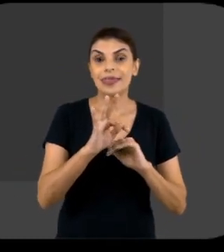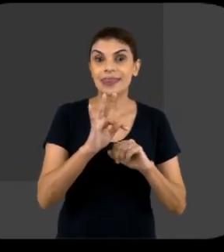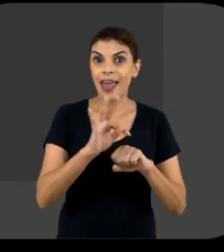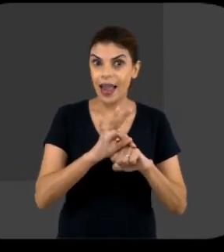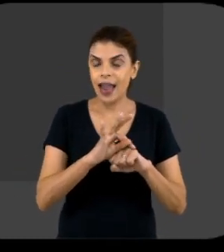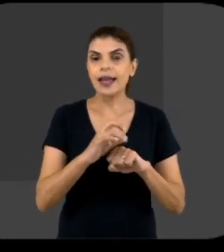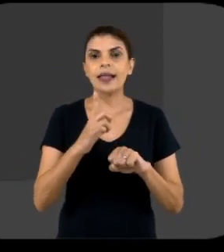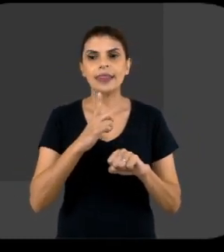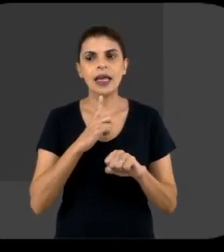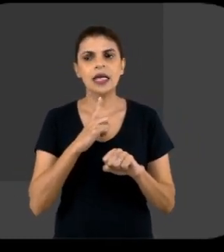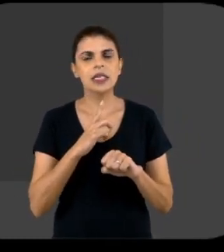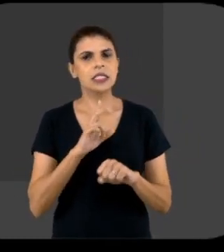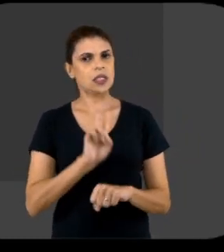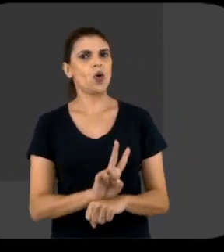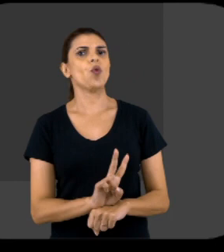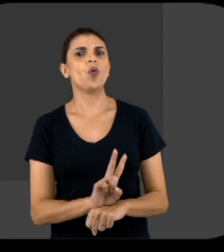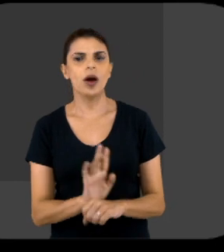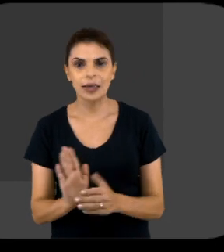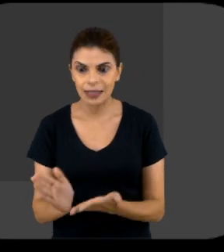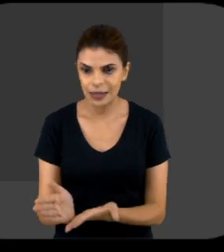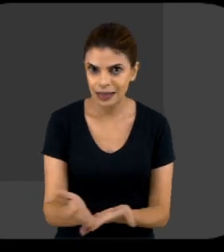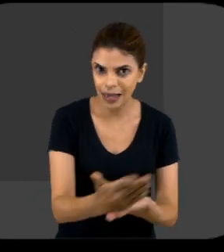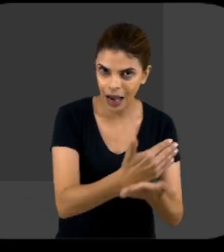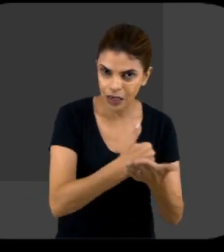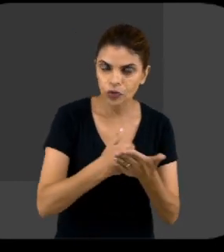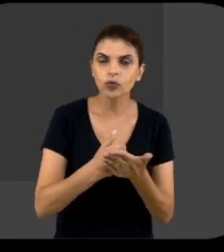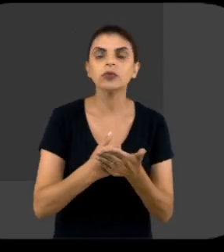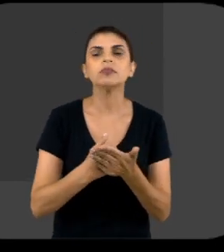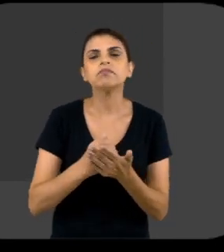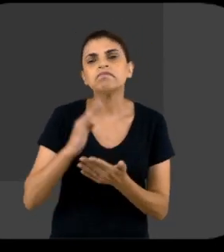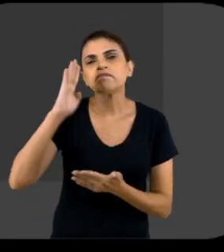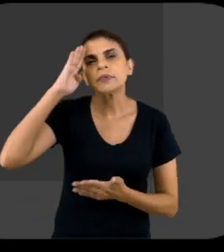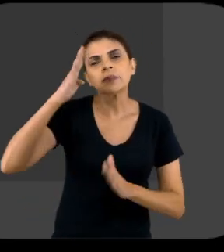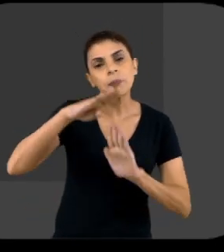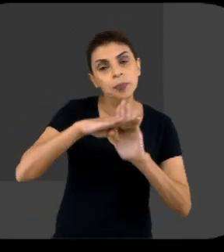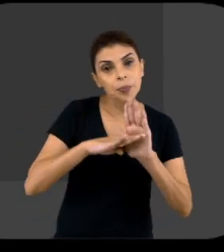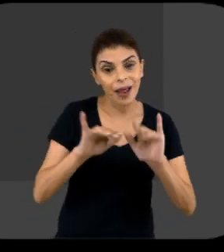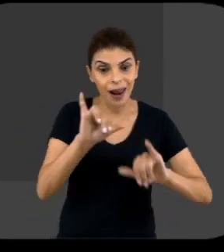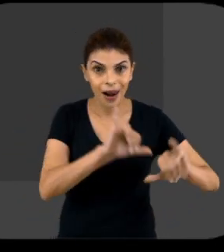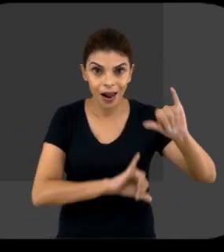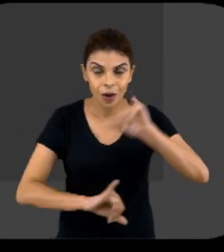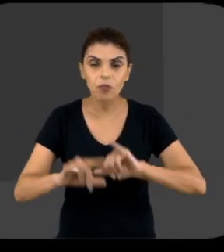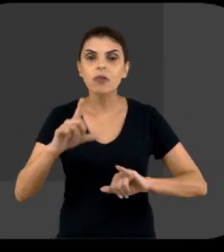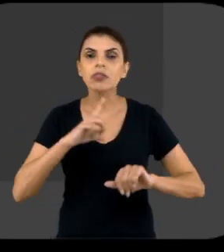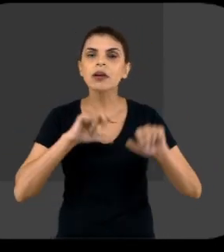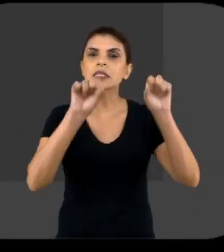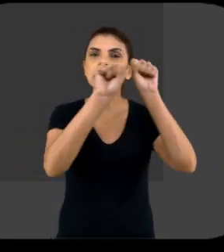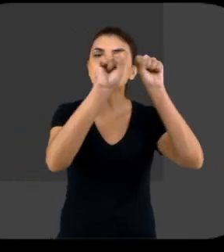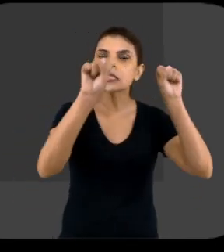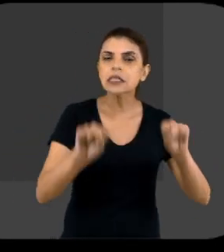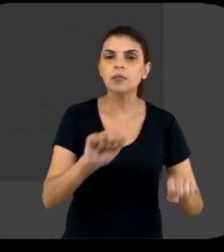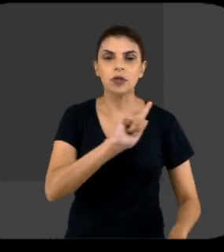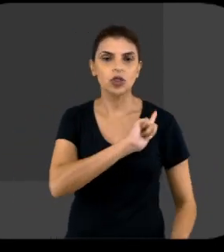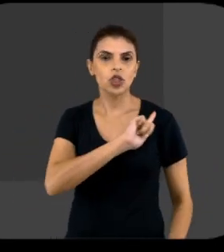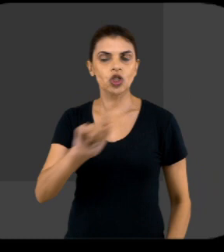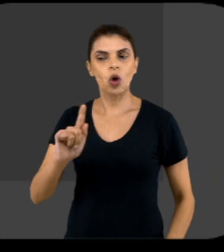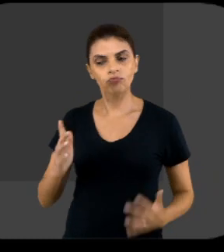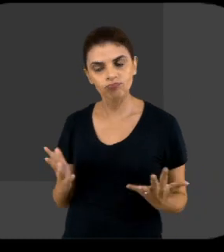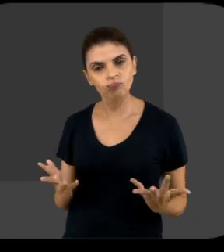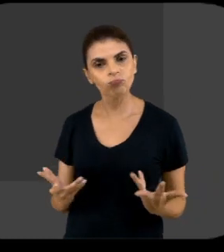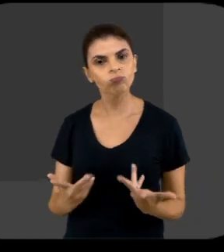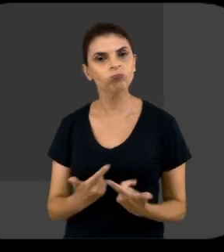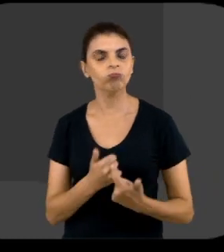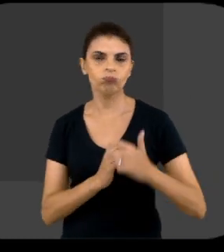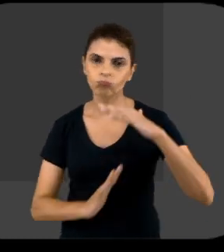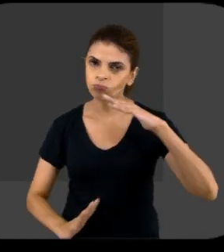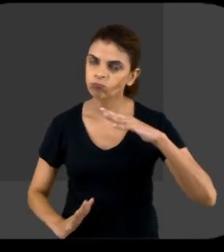dados, ela também preconiza que o laboratório tenha um sistema de gestão eficaz.